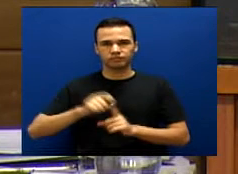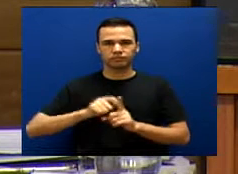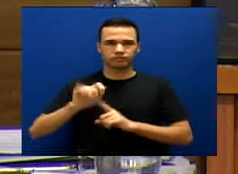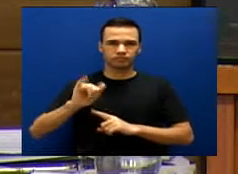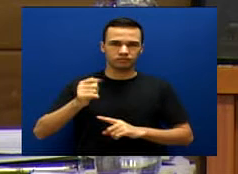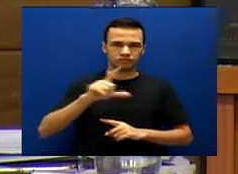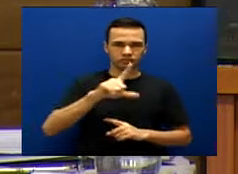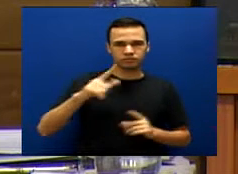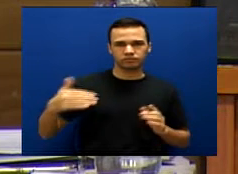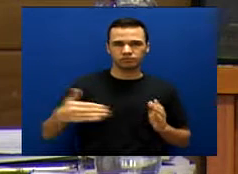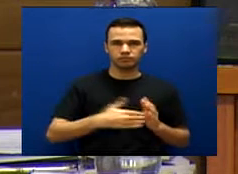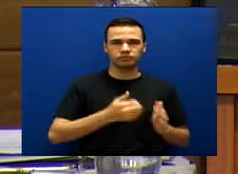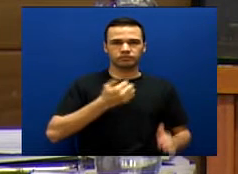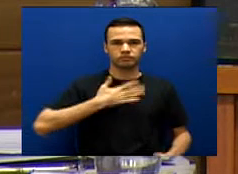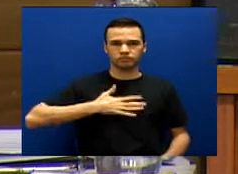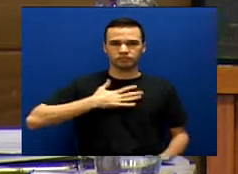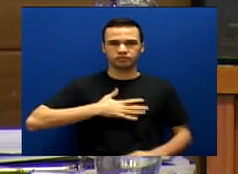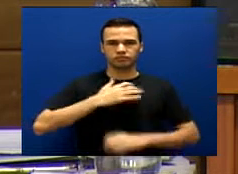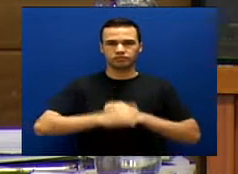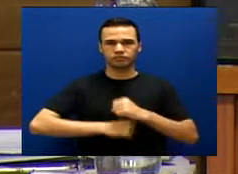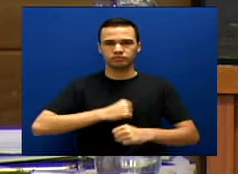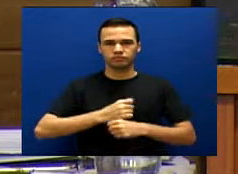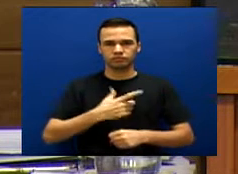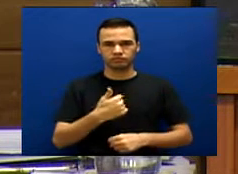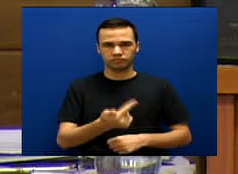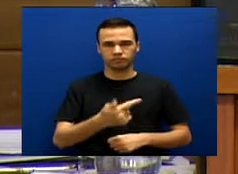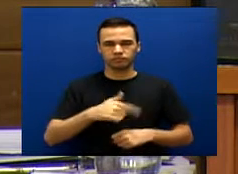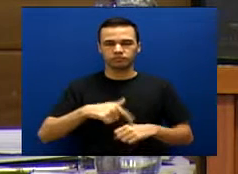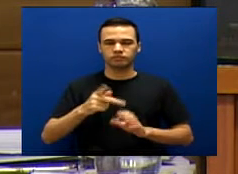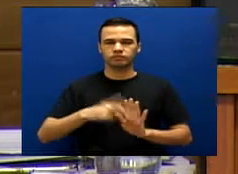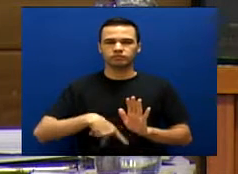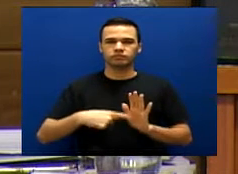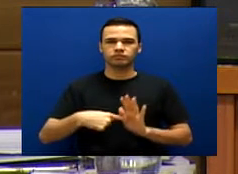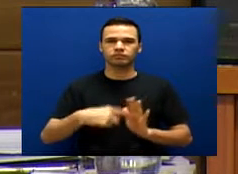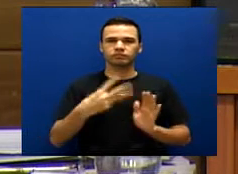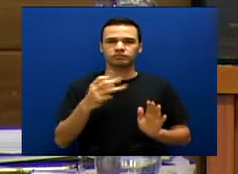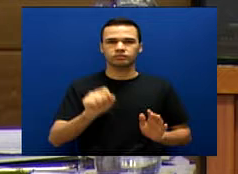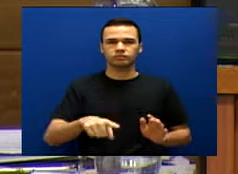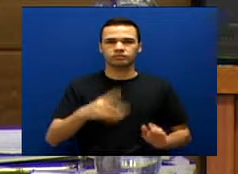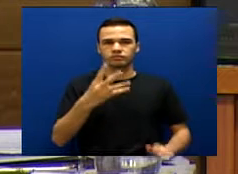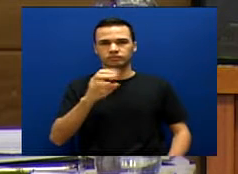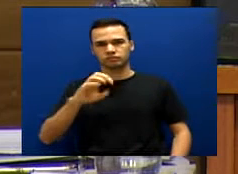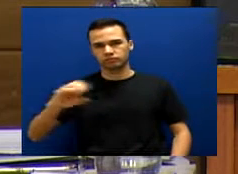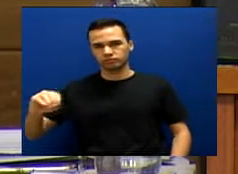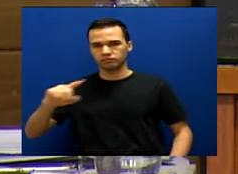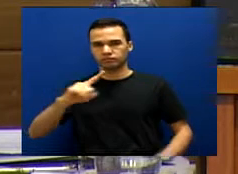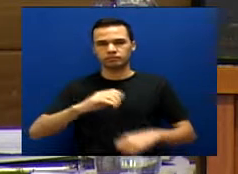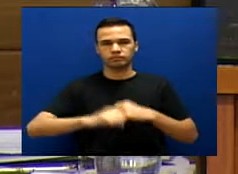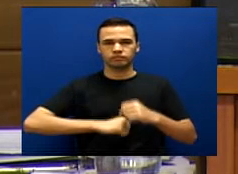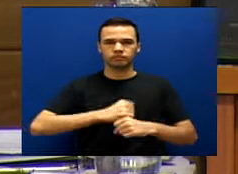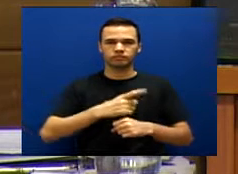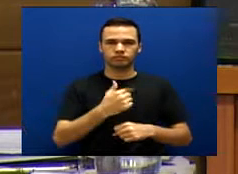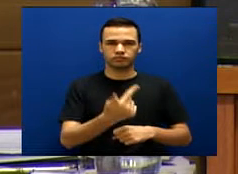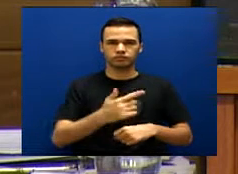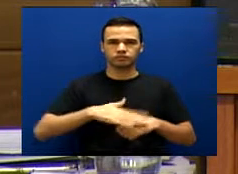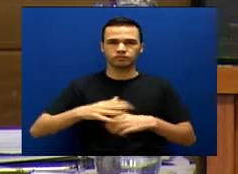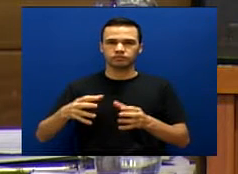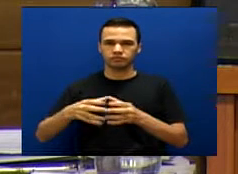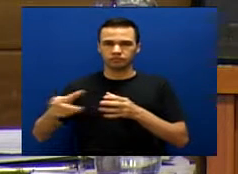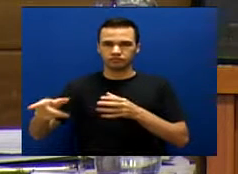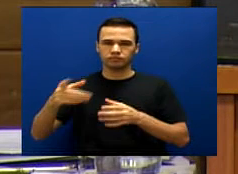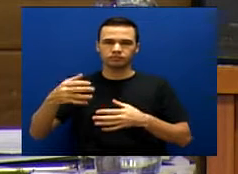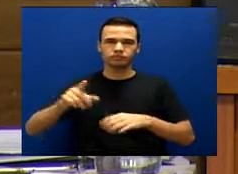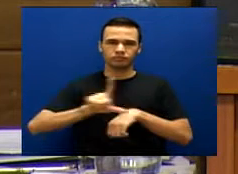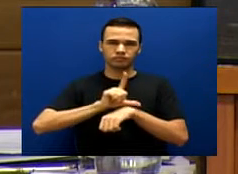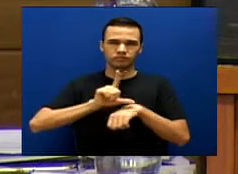julho a agosto de 2017. Protocolo número 3.400 de 2017, ofício da Associação Comercial de